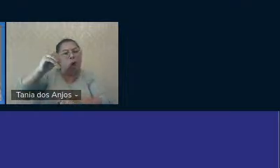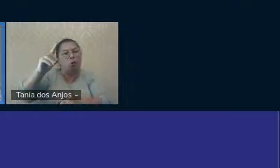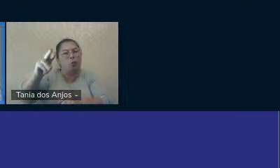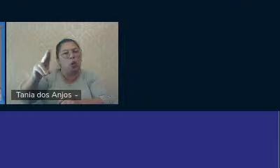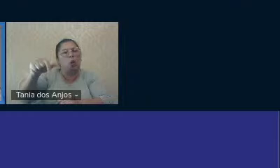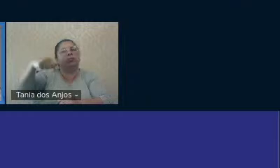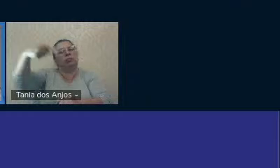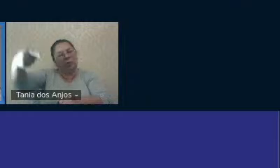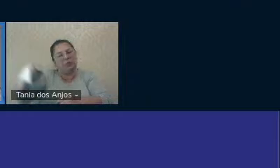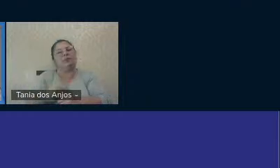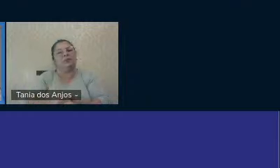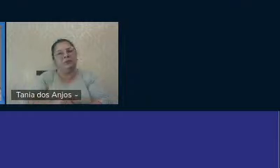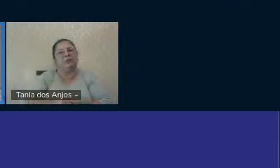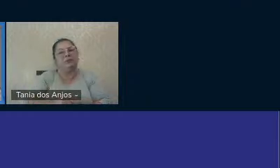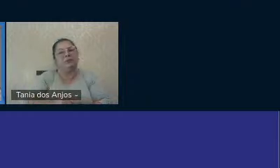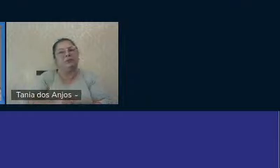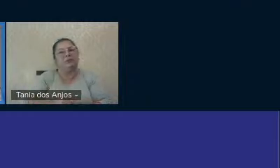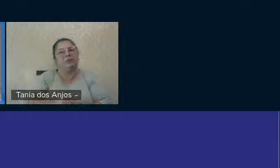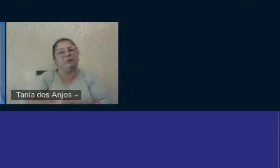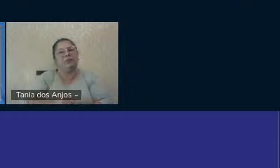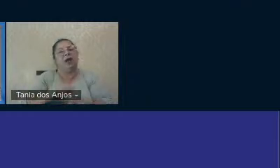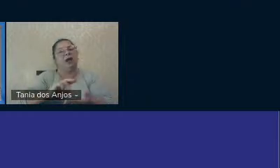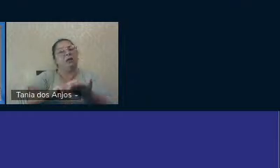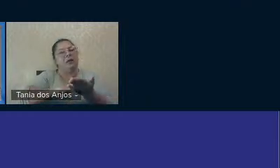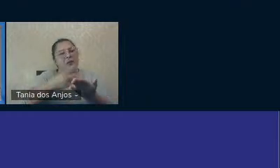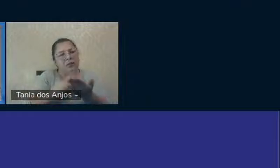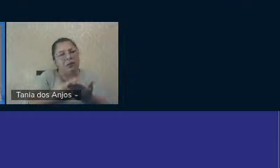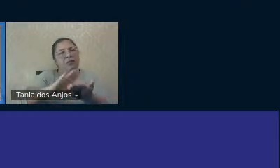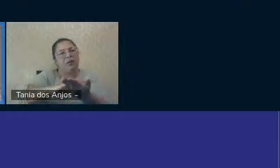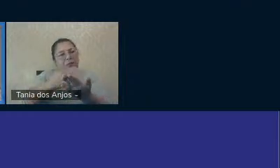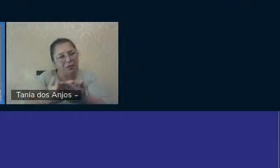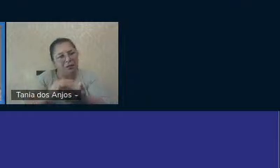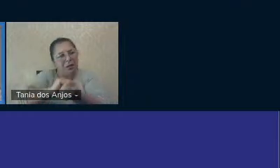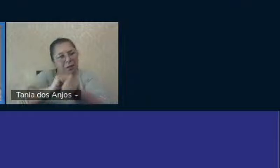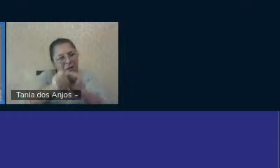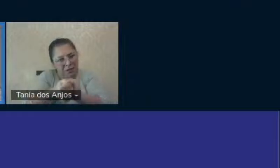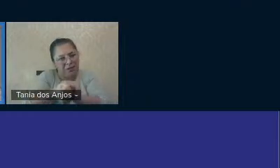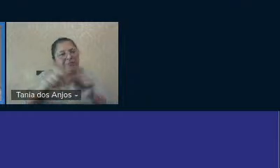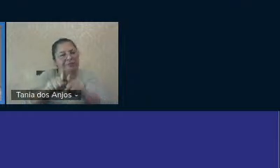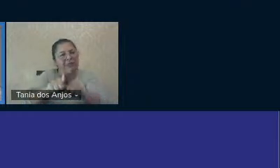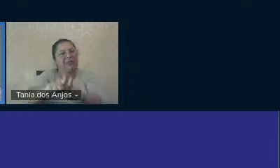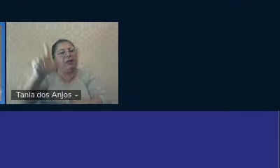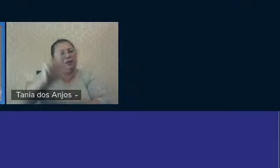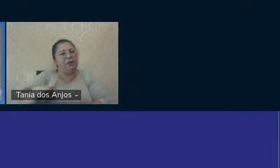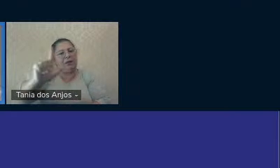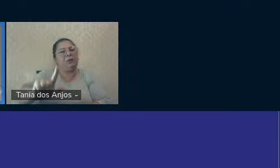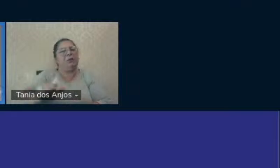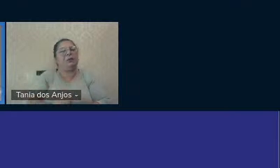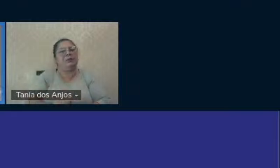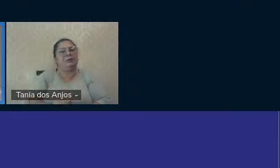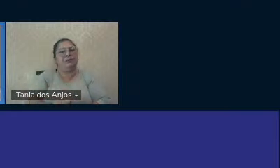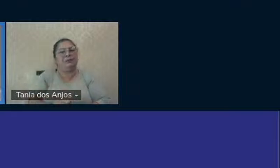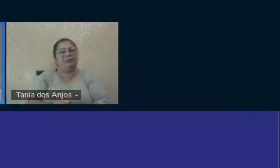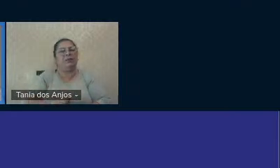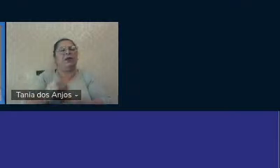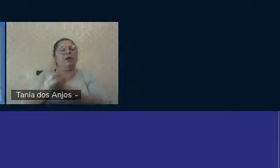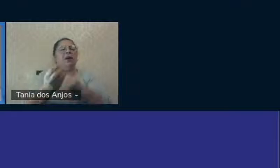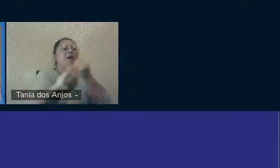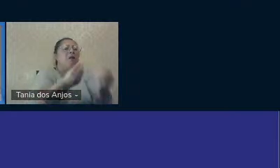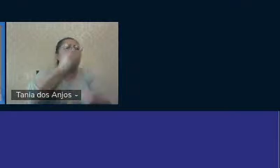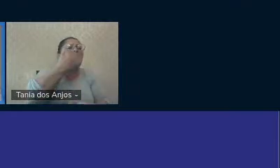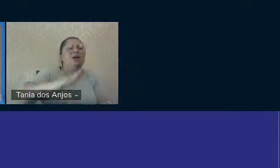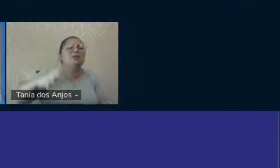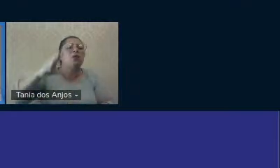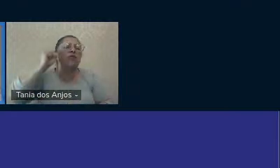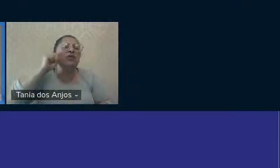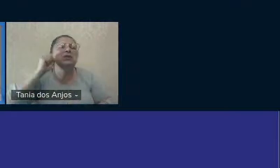sobre essa questão ali, da tradução e da adaptação da literatura, certo? Como a criança ouvinte que aprende primeiro